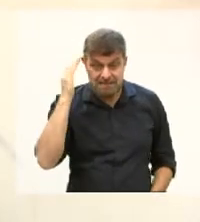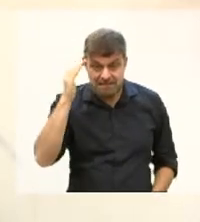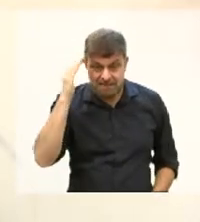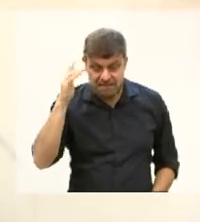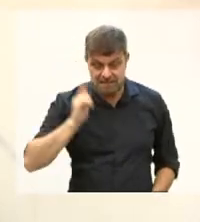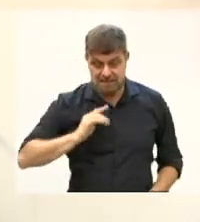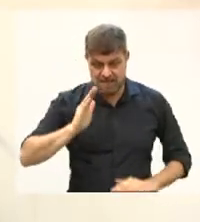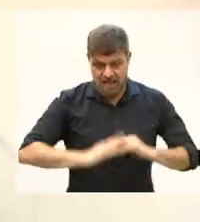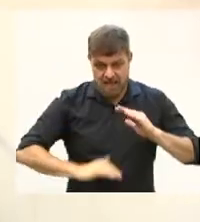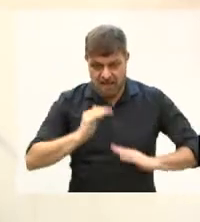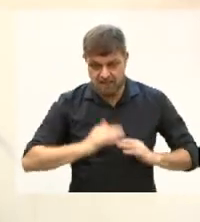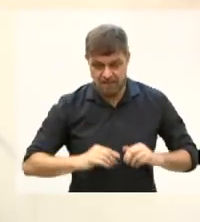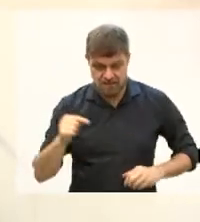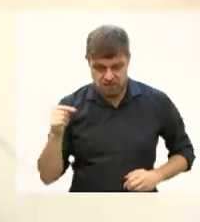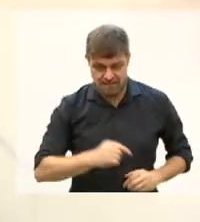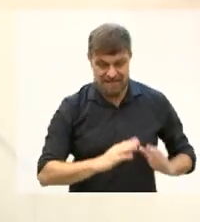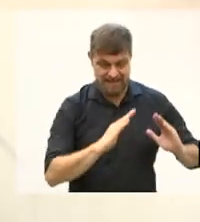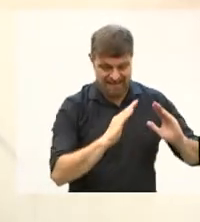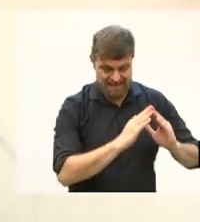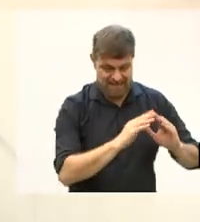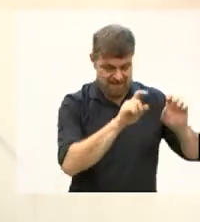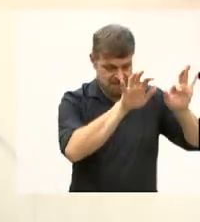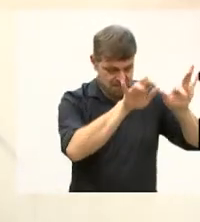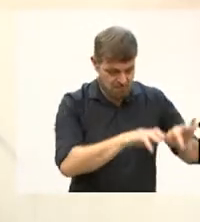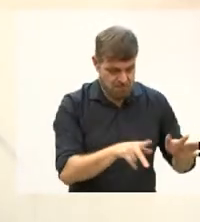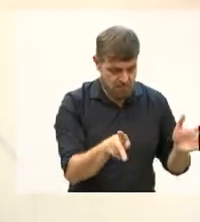essa atitude não está sendo feita